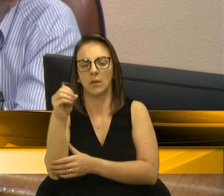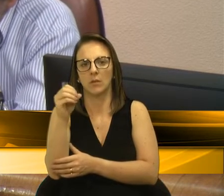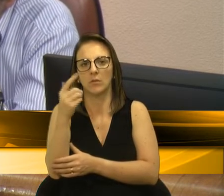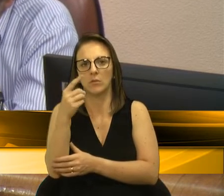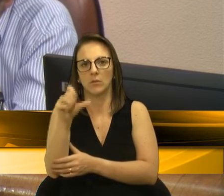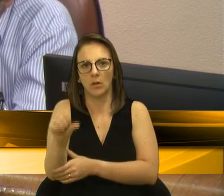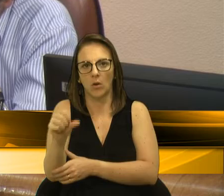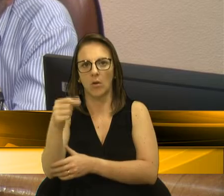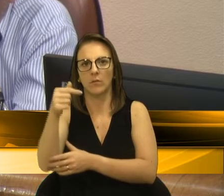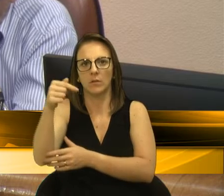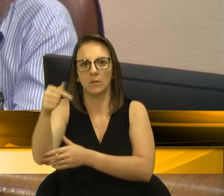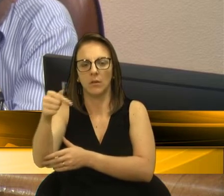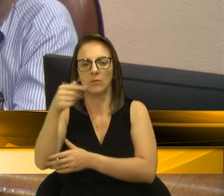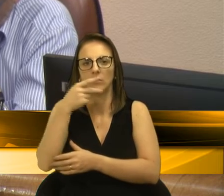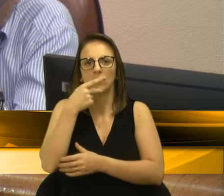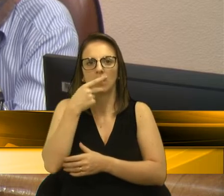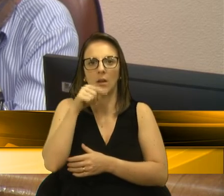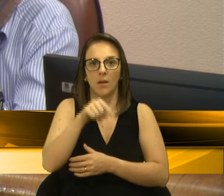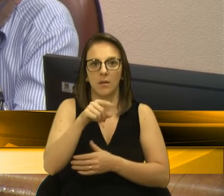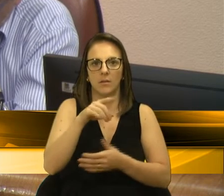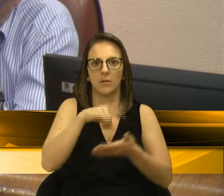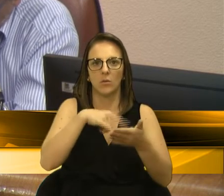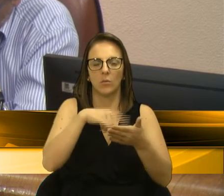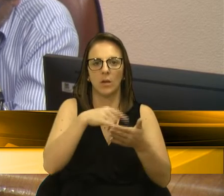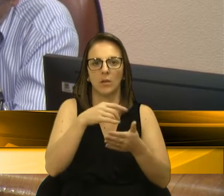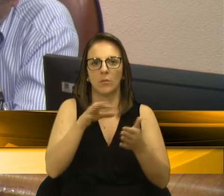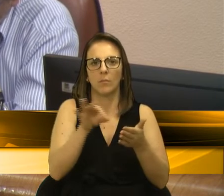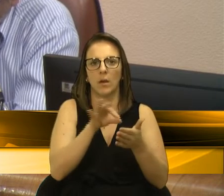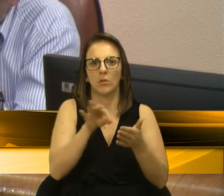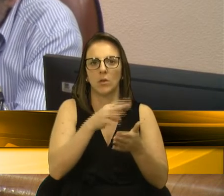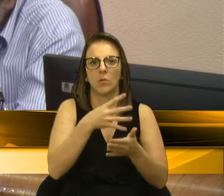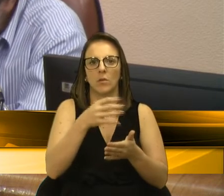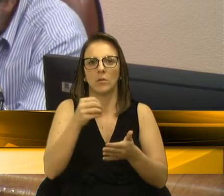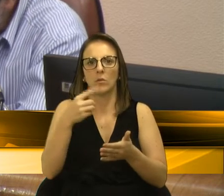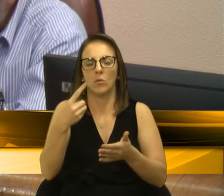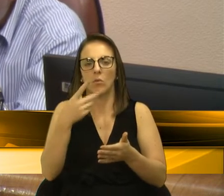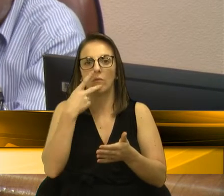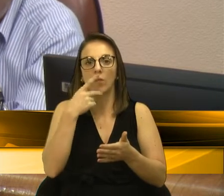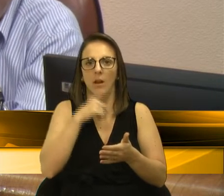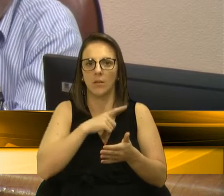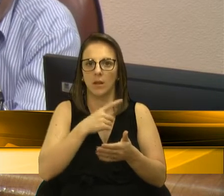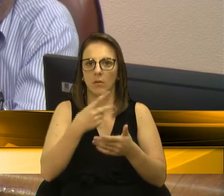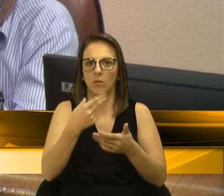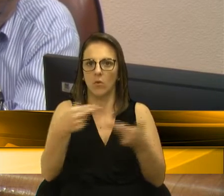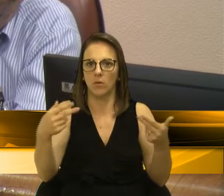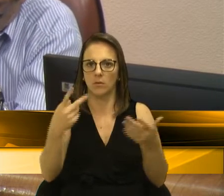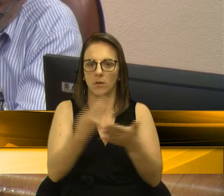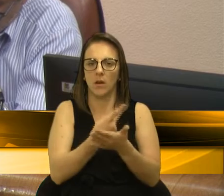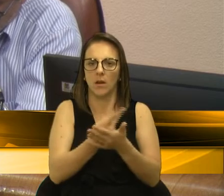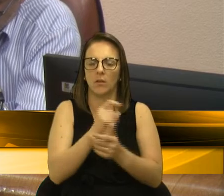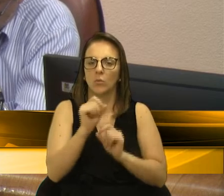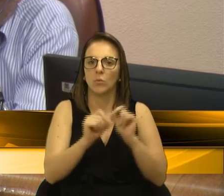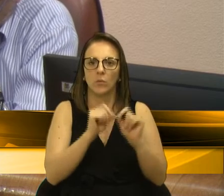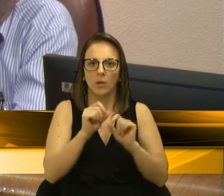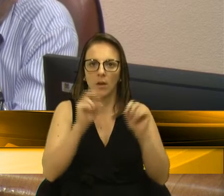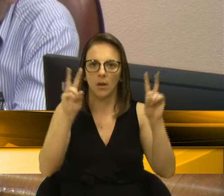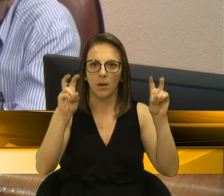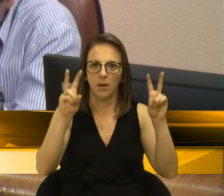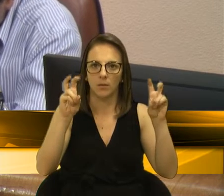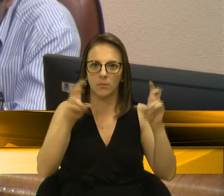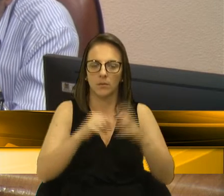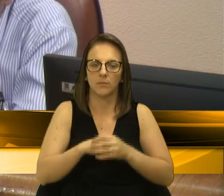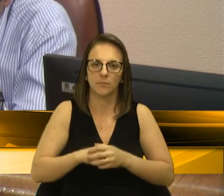0291-82-0200/19/7. No referido documento, página 401, constam as seguintes inconformidades. Abre aspas,